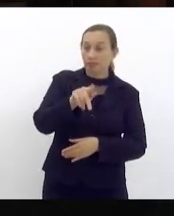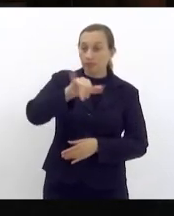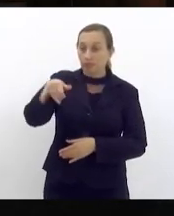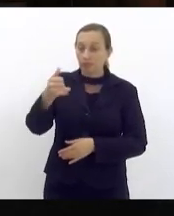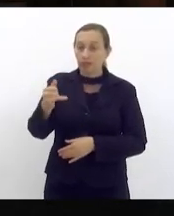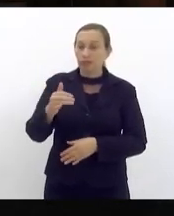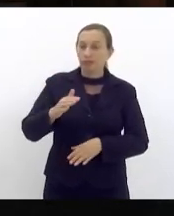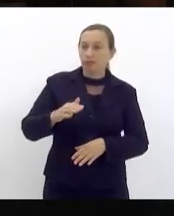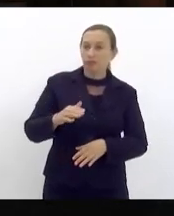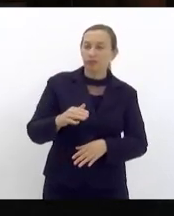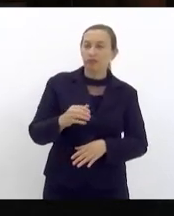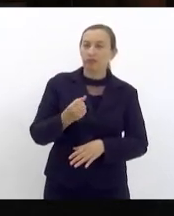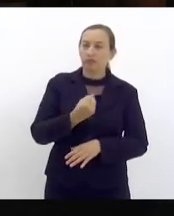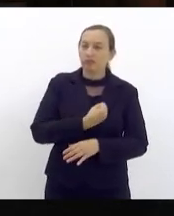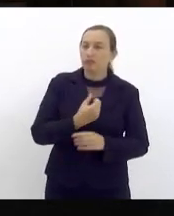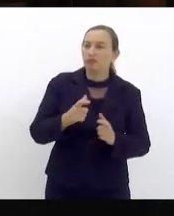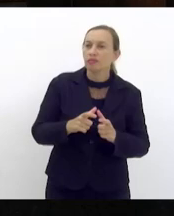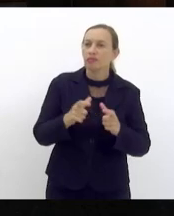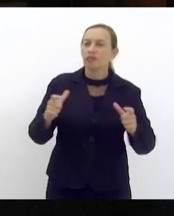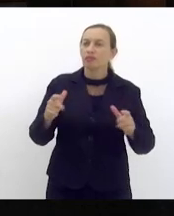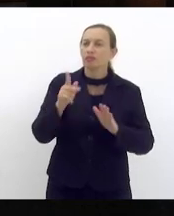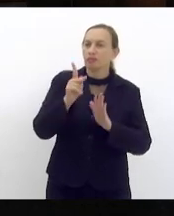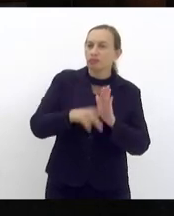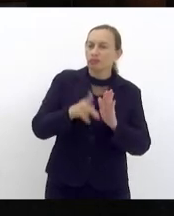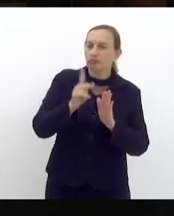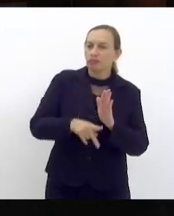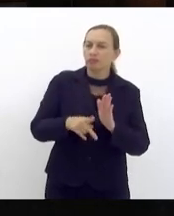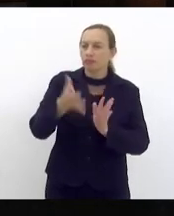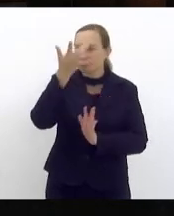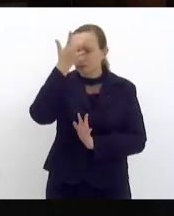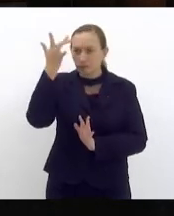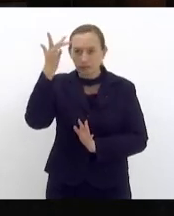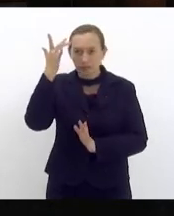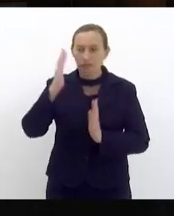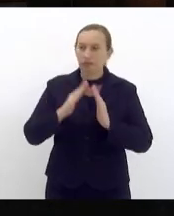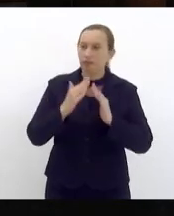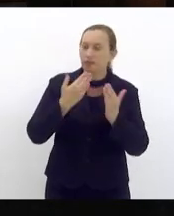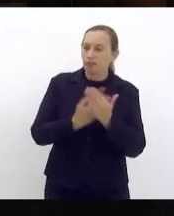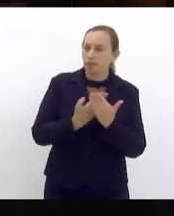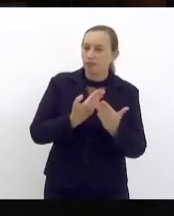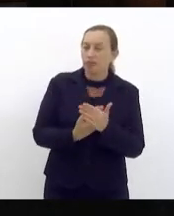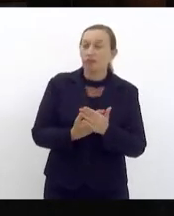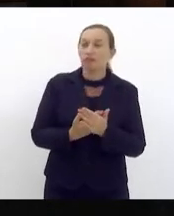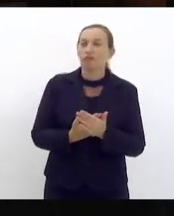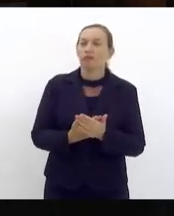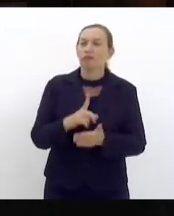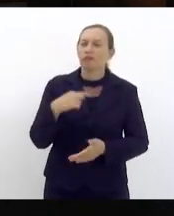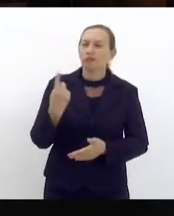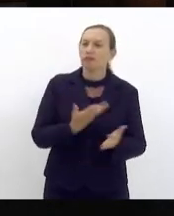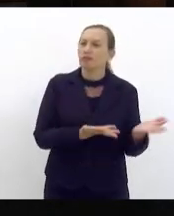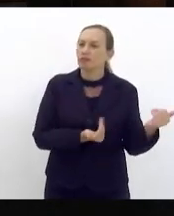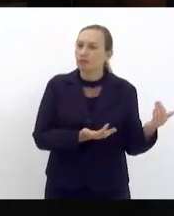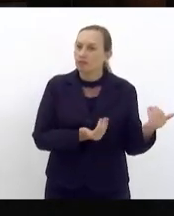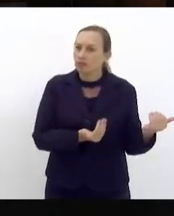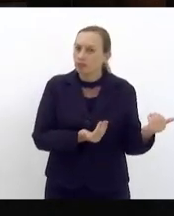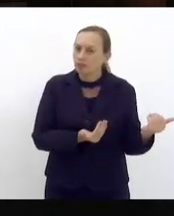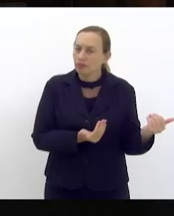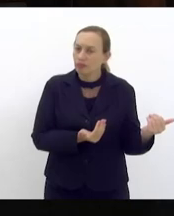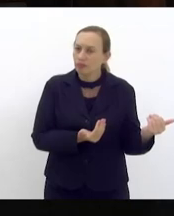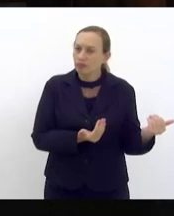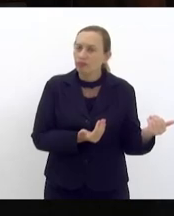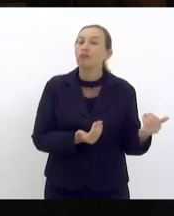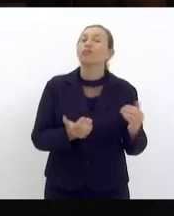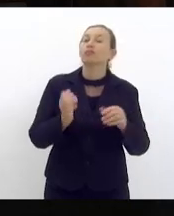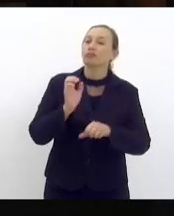a maioria dos projetos eram sobre saúde mental na escola ou seja a nossa juventude a nossa juventude